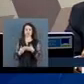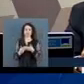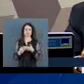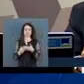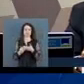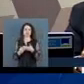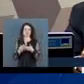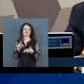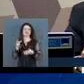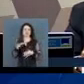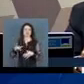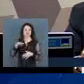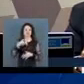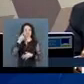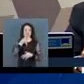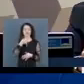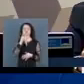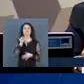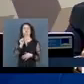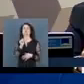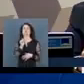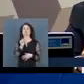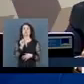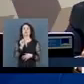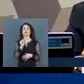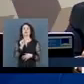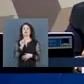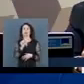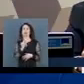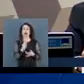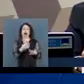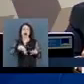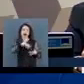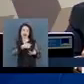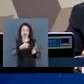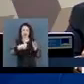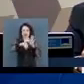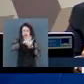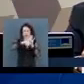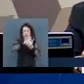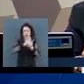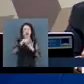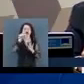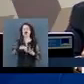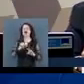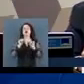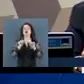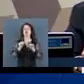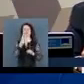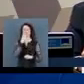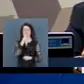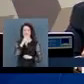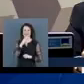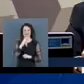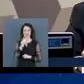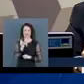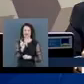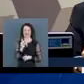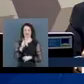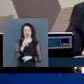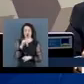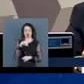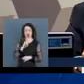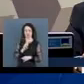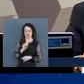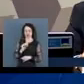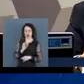criminosas fazem das penitenciárias o seu home office. Como mudar tal situação,